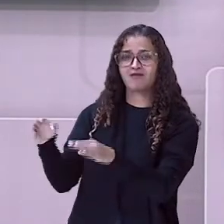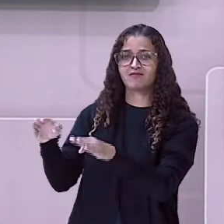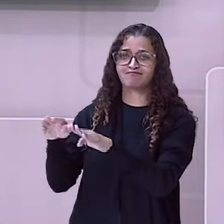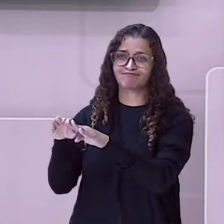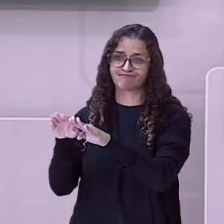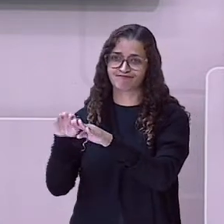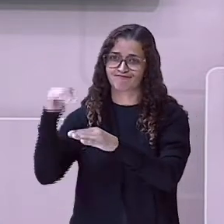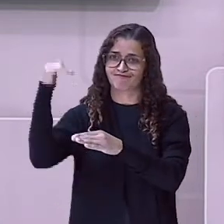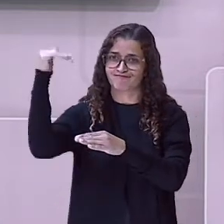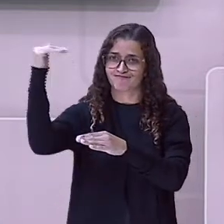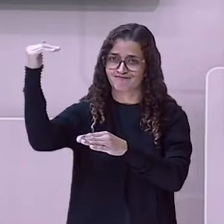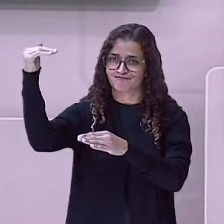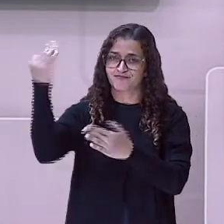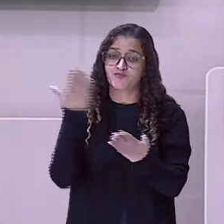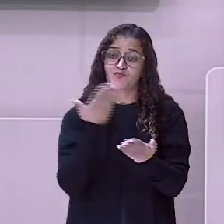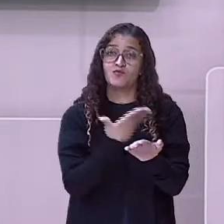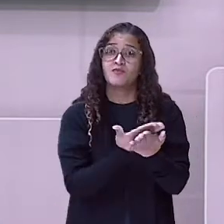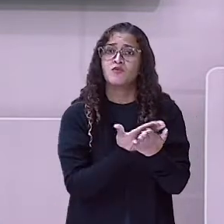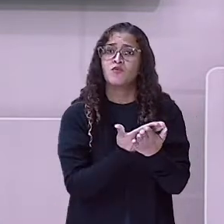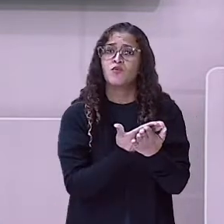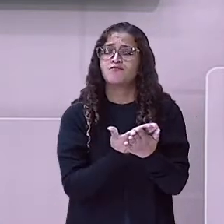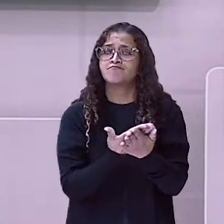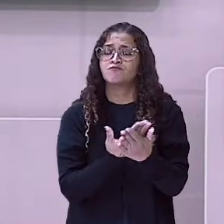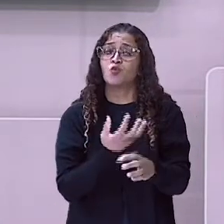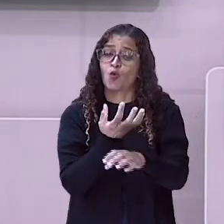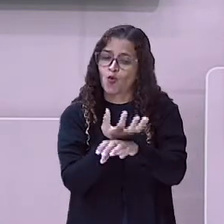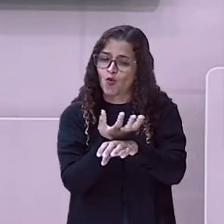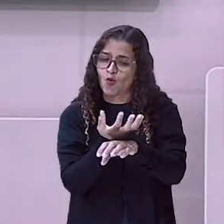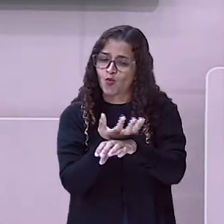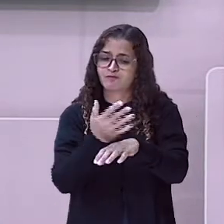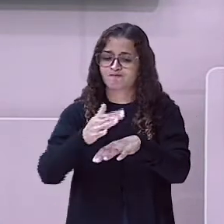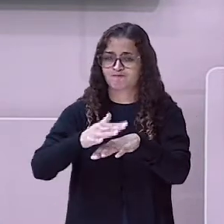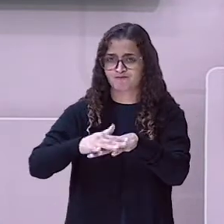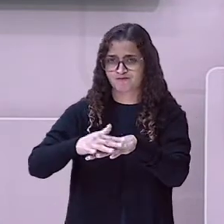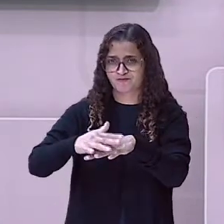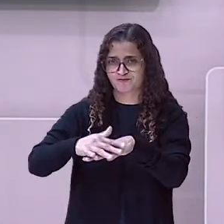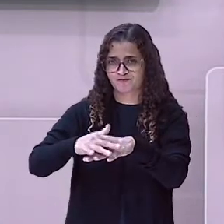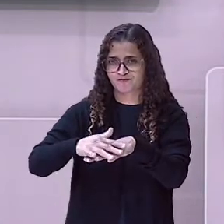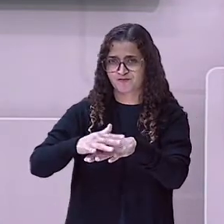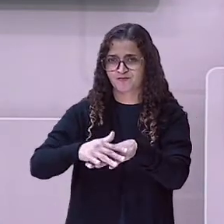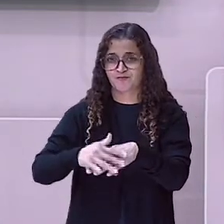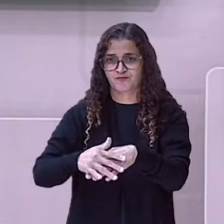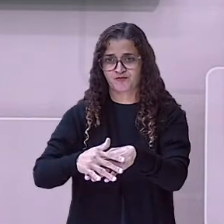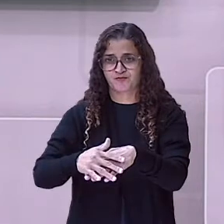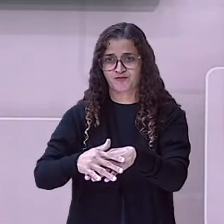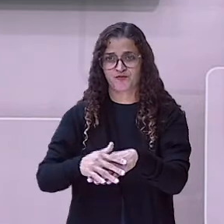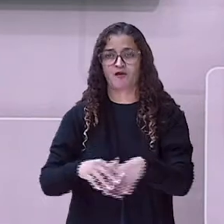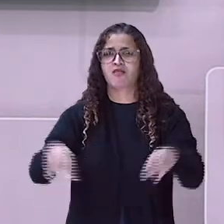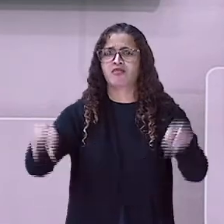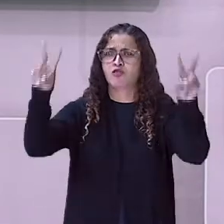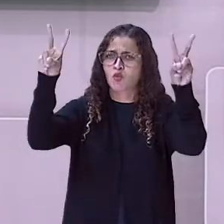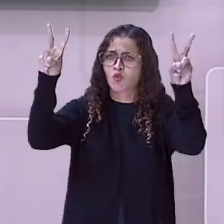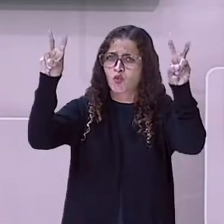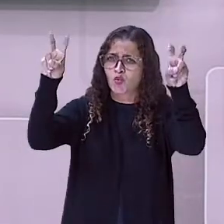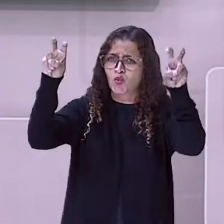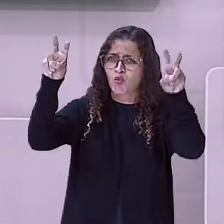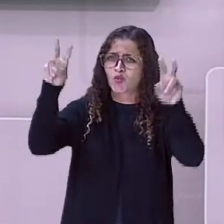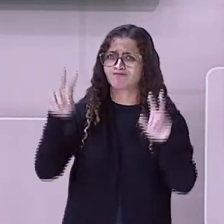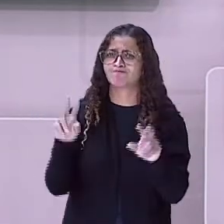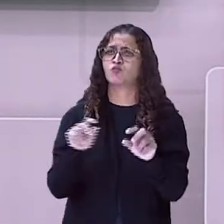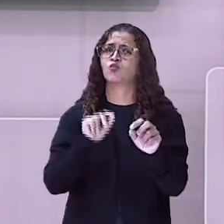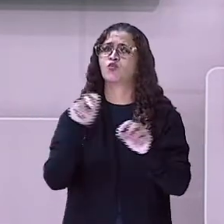Adultos, e na nossa aula de matemática de hoje nós vamos falar sobre o assunto dobro e